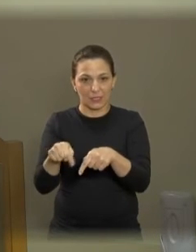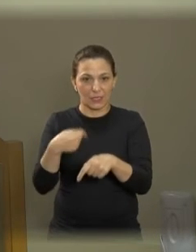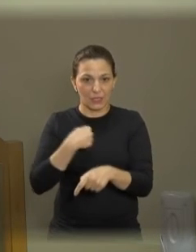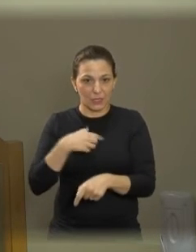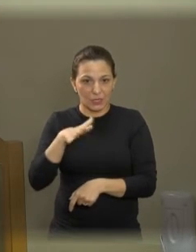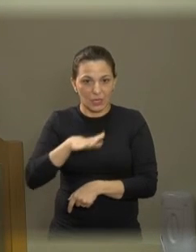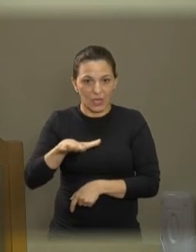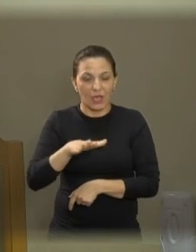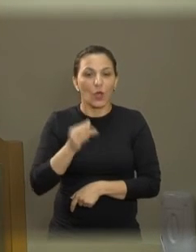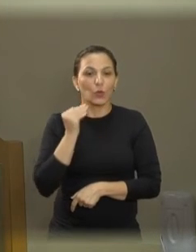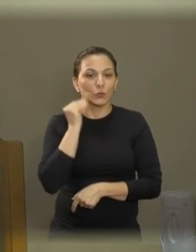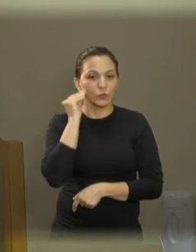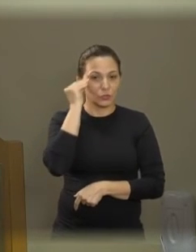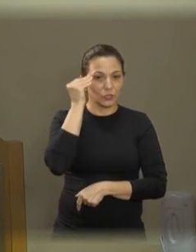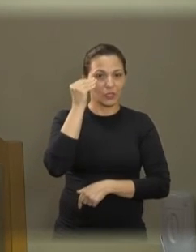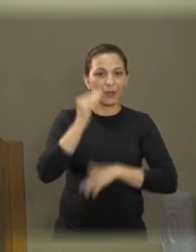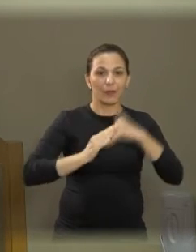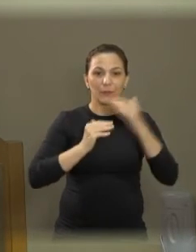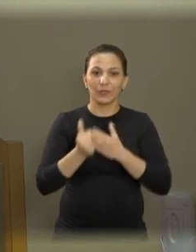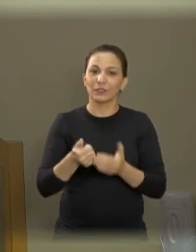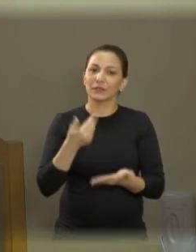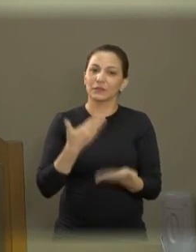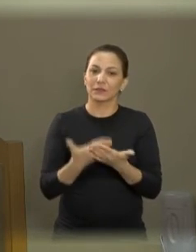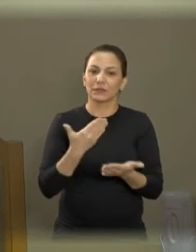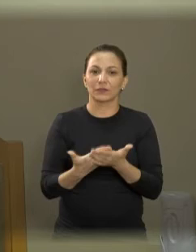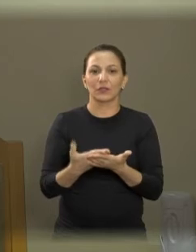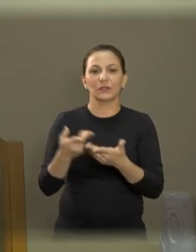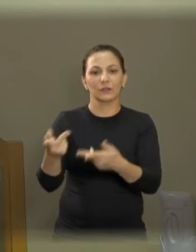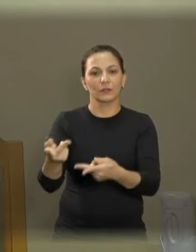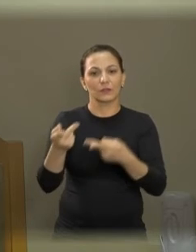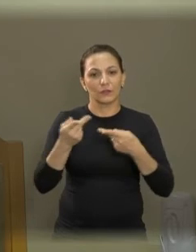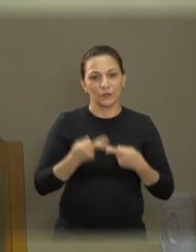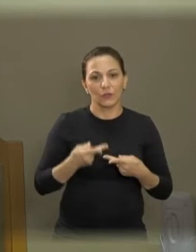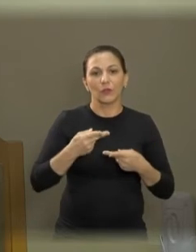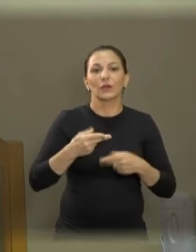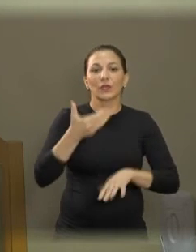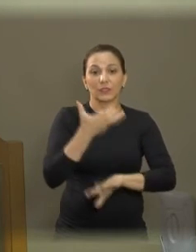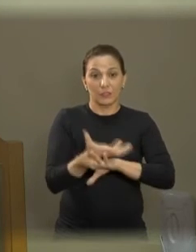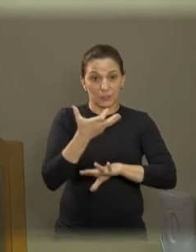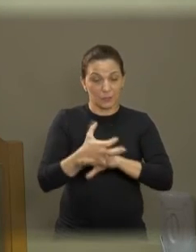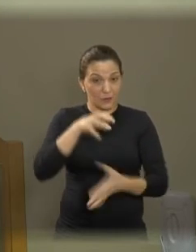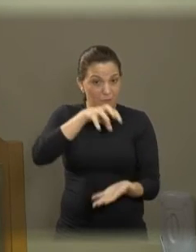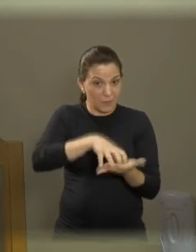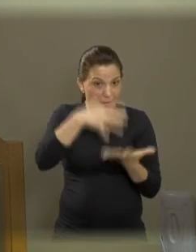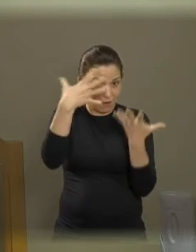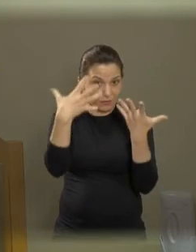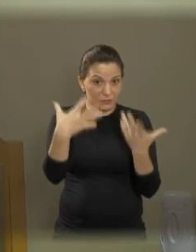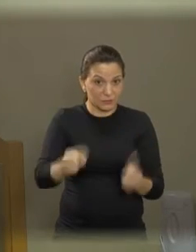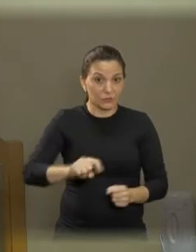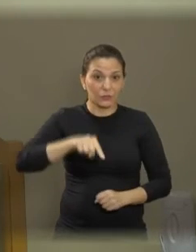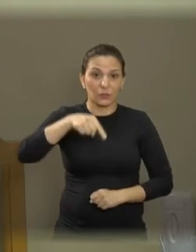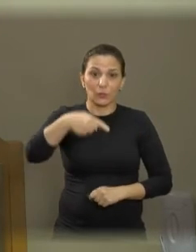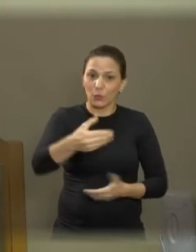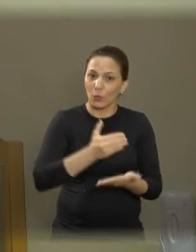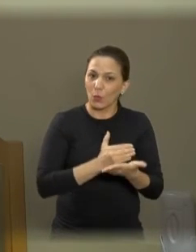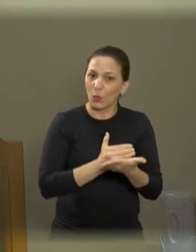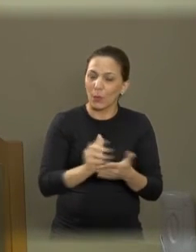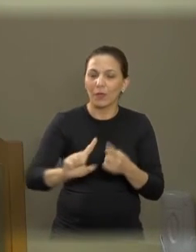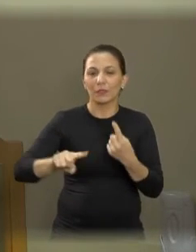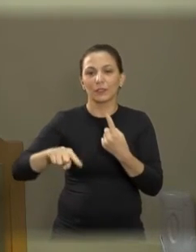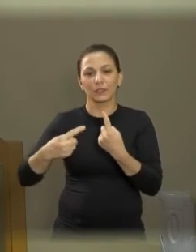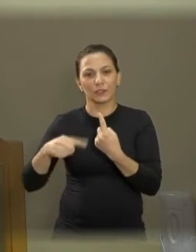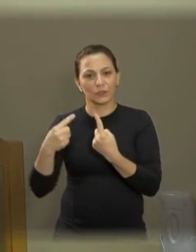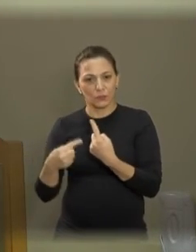da cosmetologia, participei das aulas práticas, ele me convidou para vir para a disciplina, o departamento aceitou, e a partir daí começa um grande